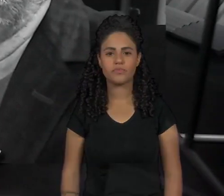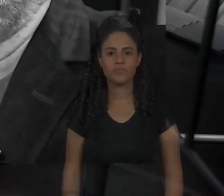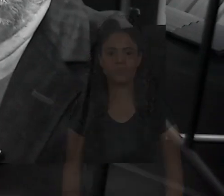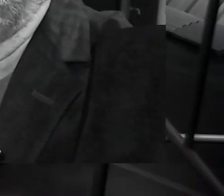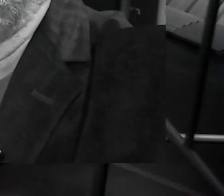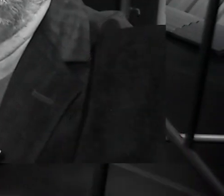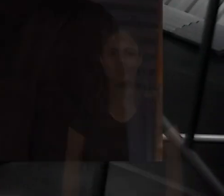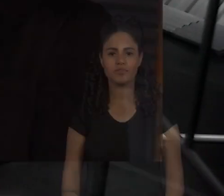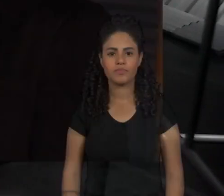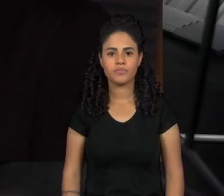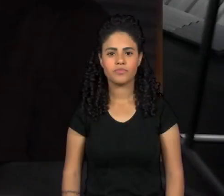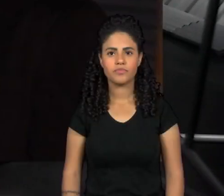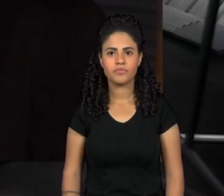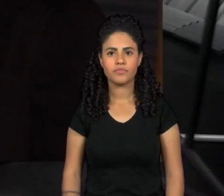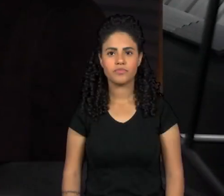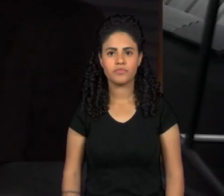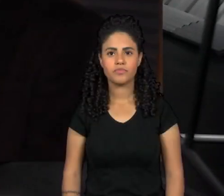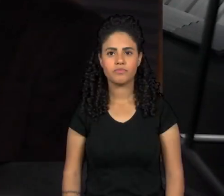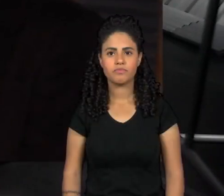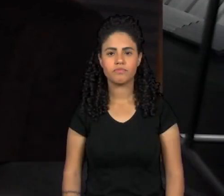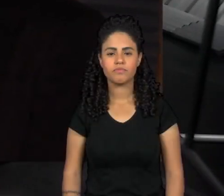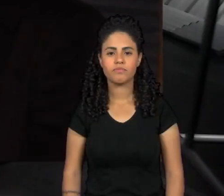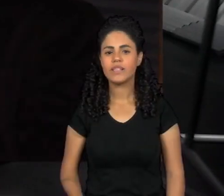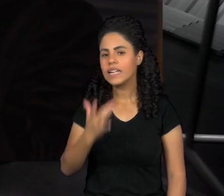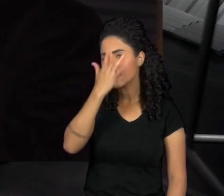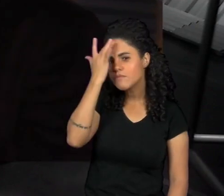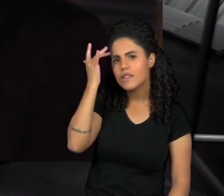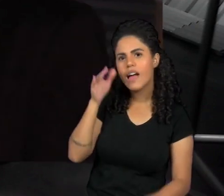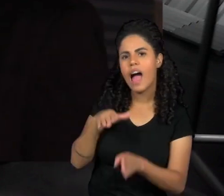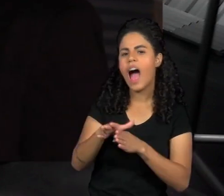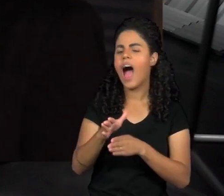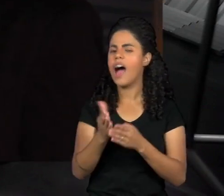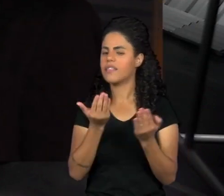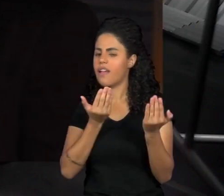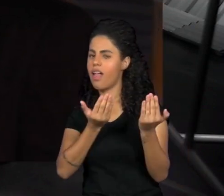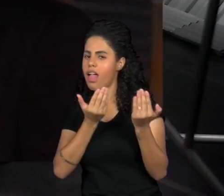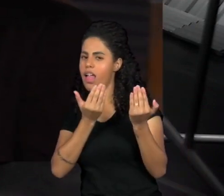Eu falo dessa minha origem baiana, o pessoal fica tirando. Desconfia, acha né?